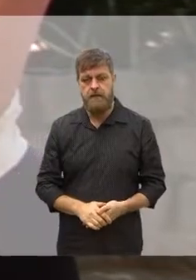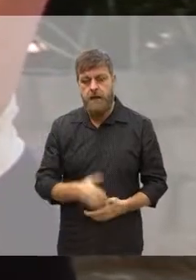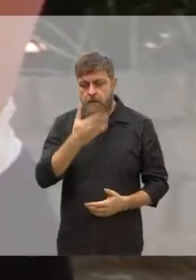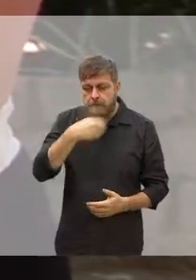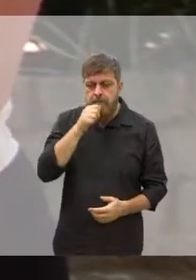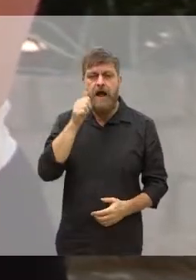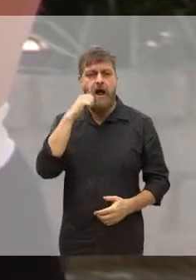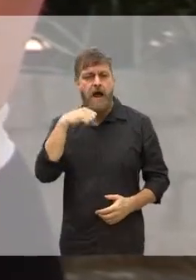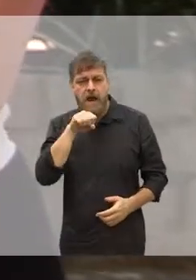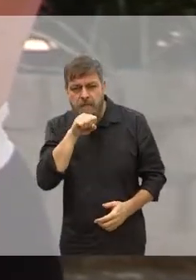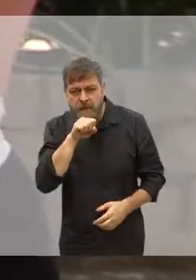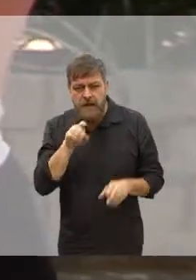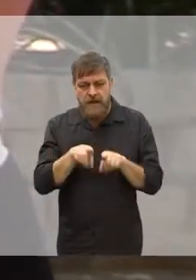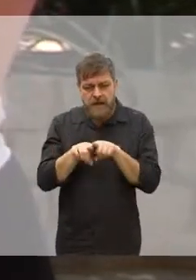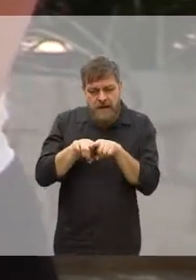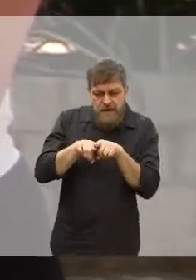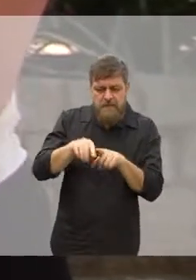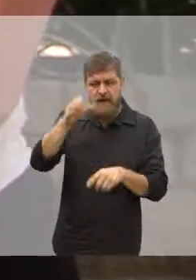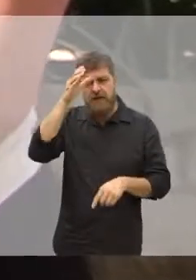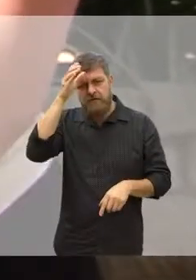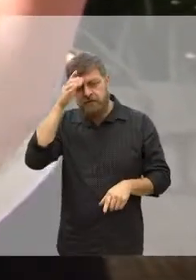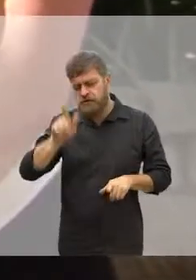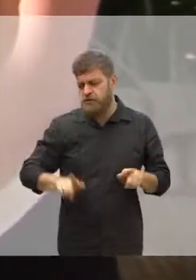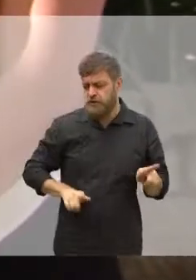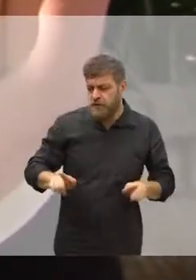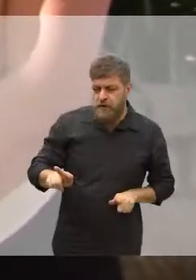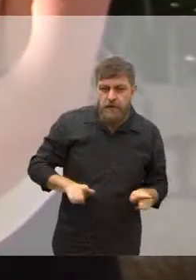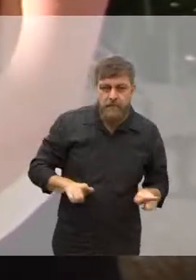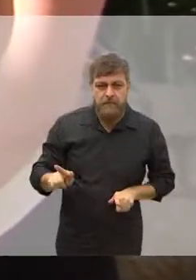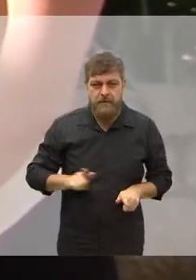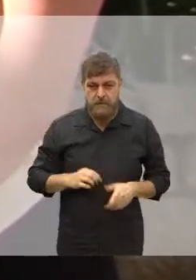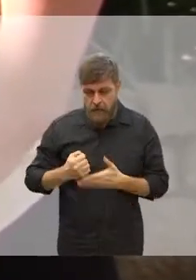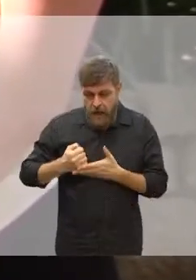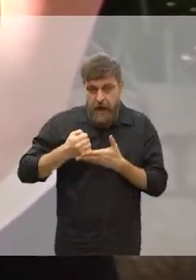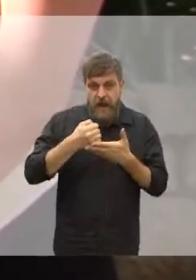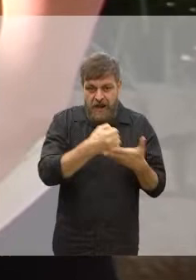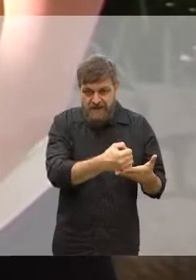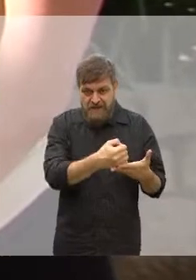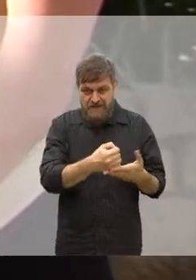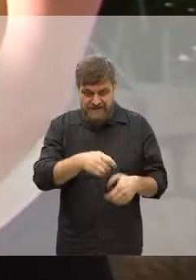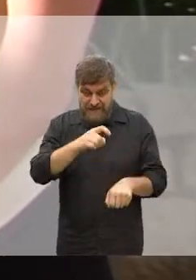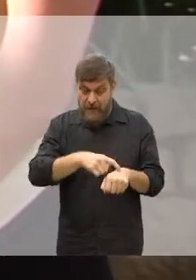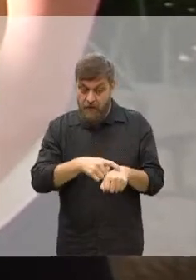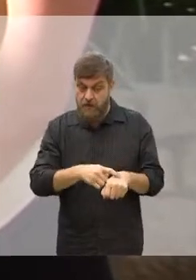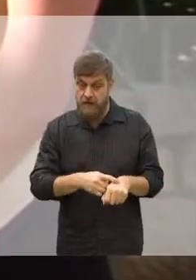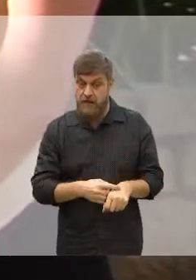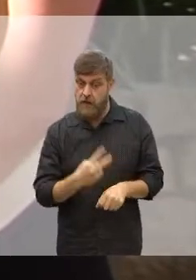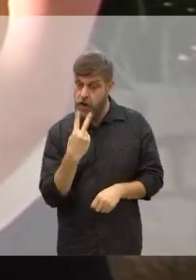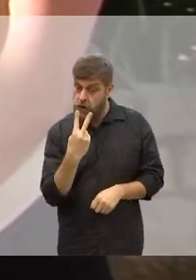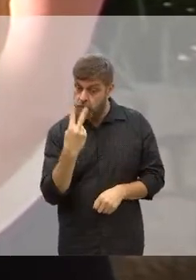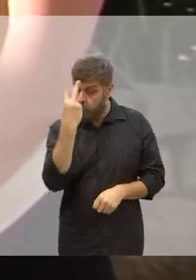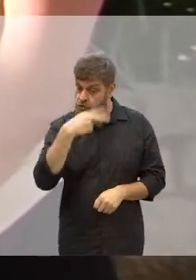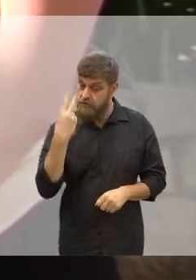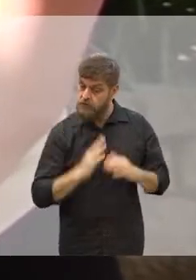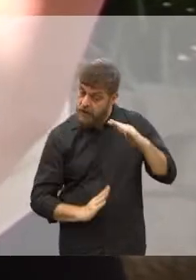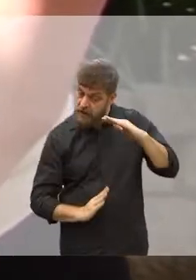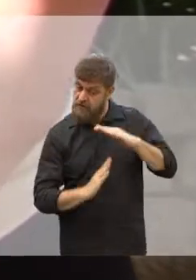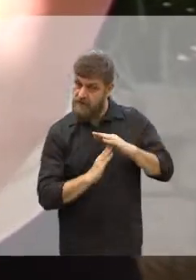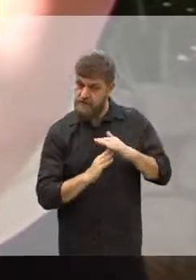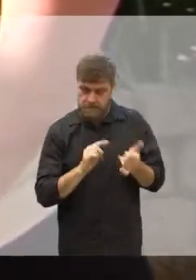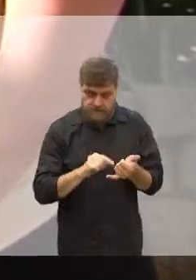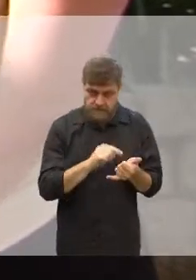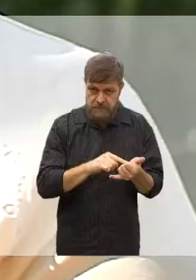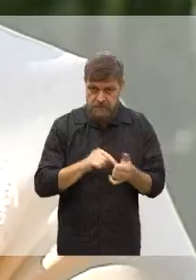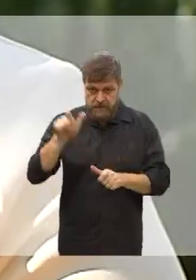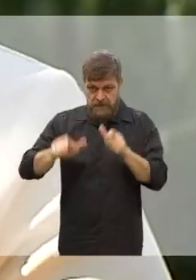pai, mãe, irmãos, tios, primos, colaboram com você nessa ordem? Olha, só 2 horas por dia, todo